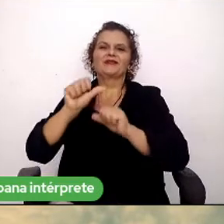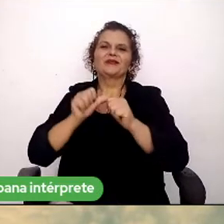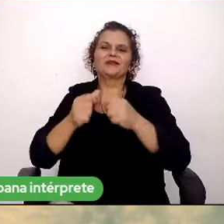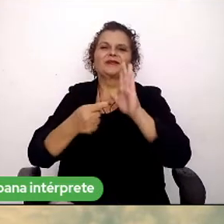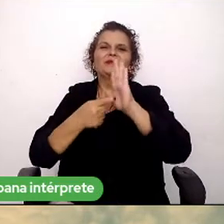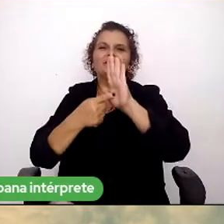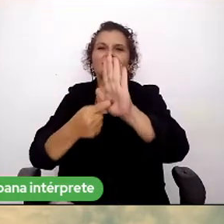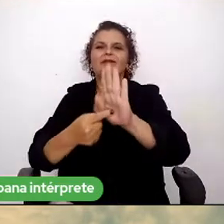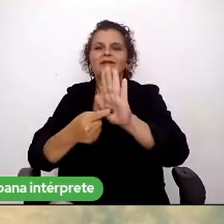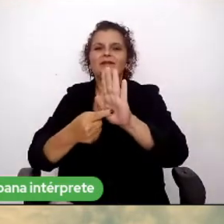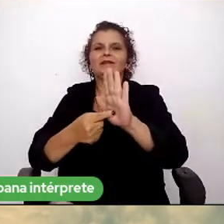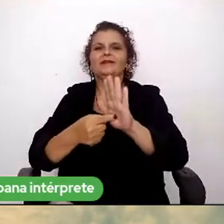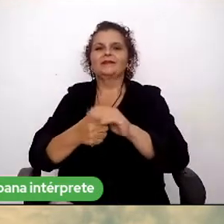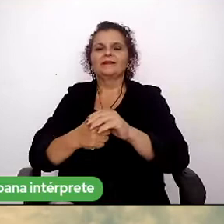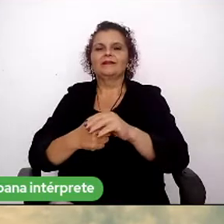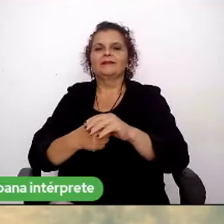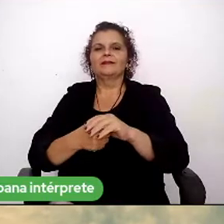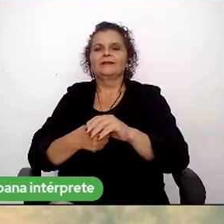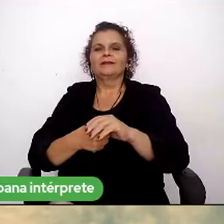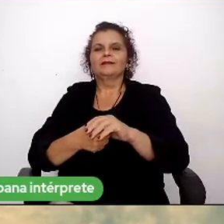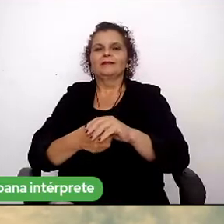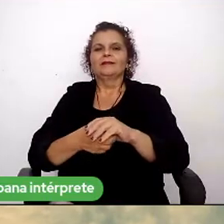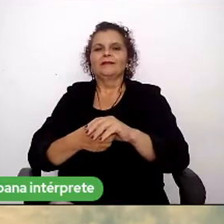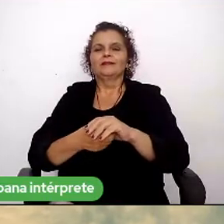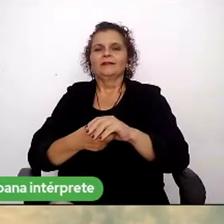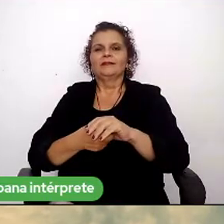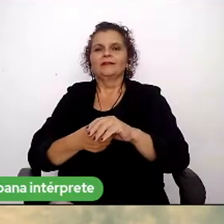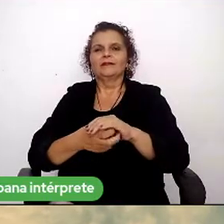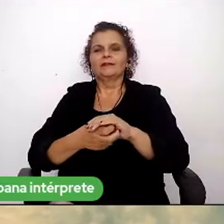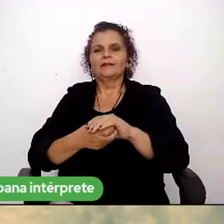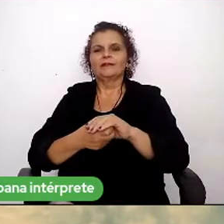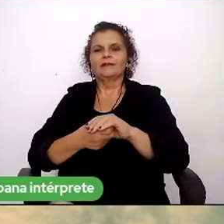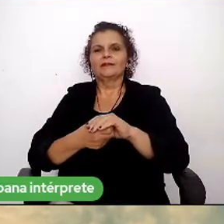aqui aberto, tá?